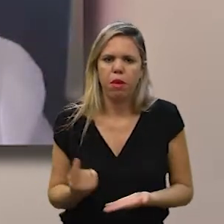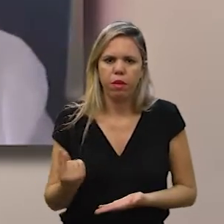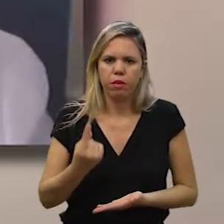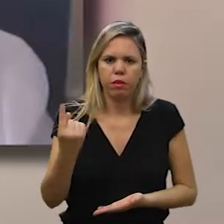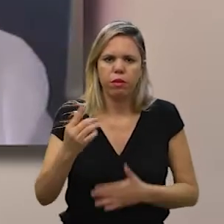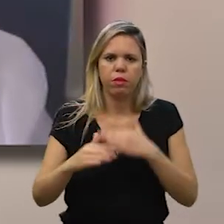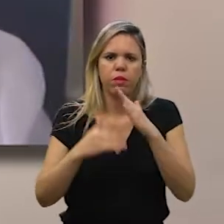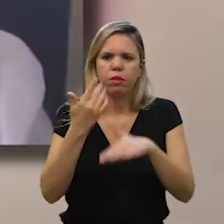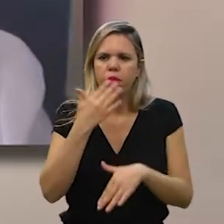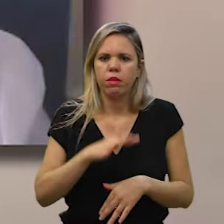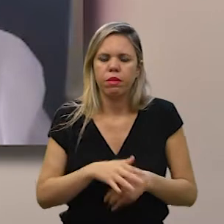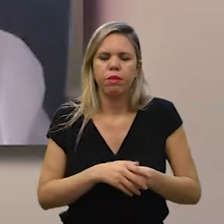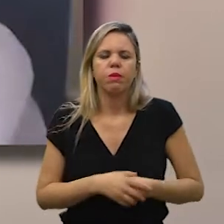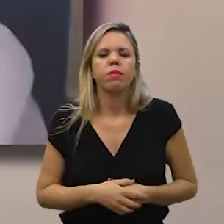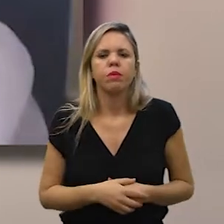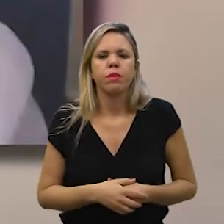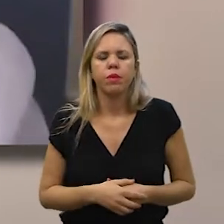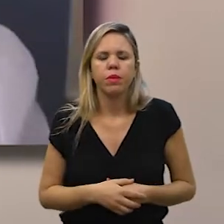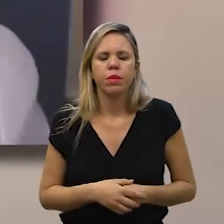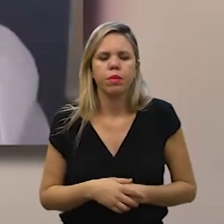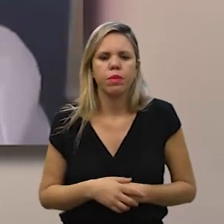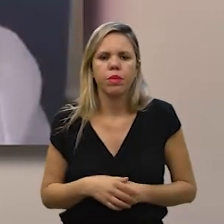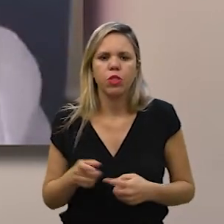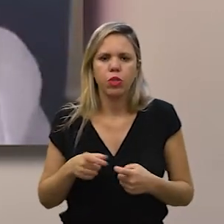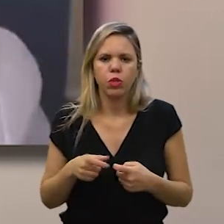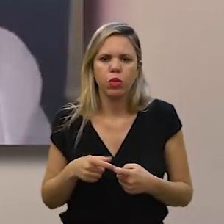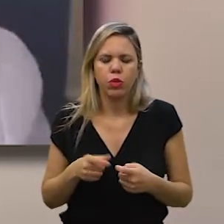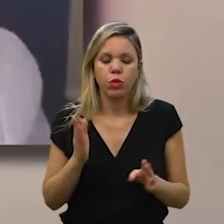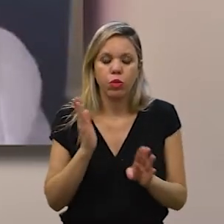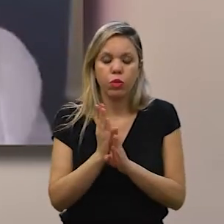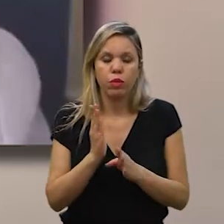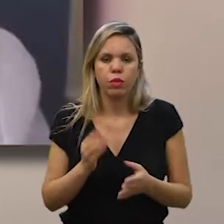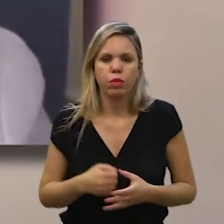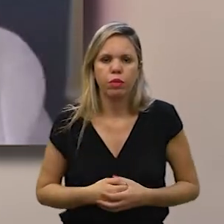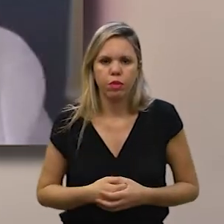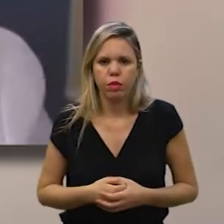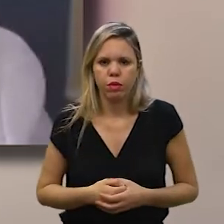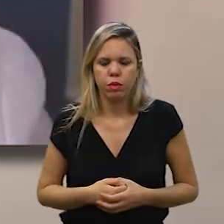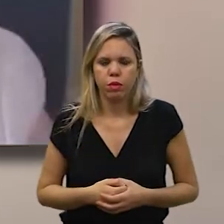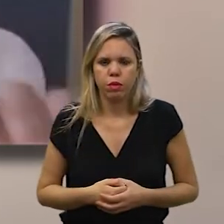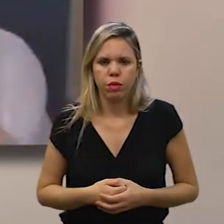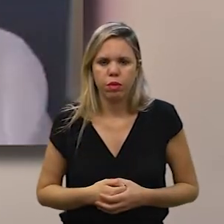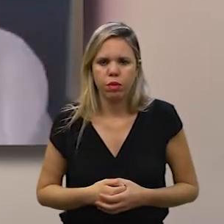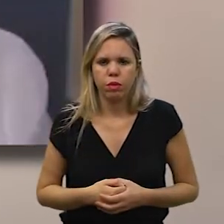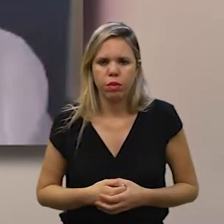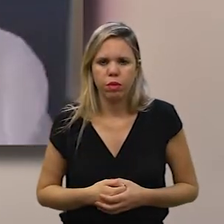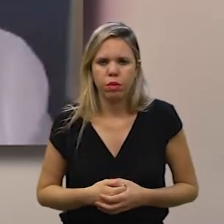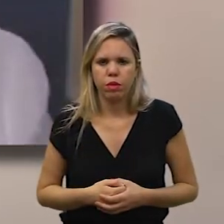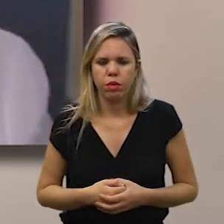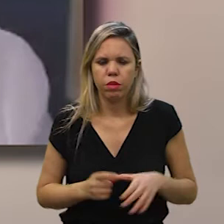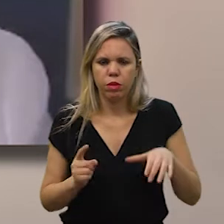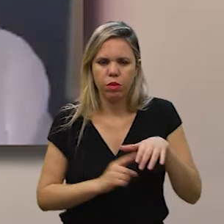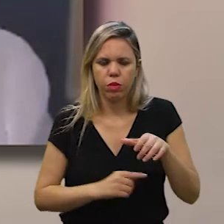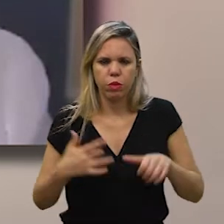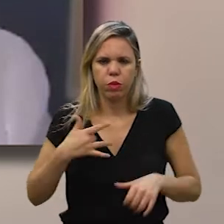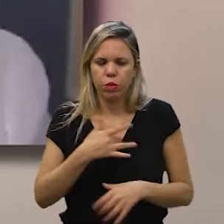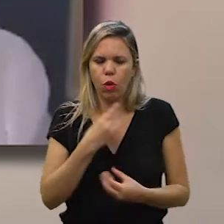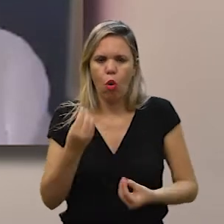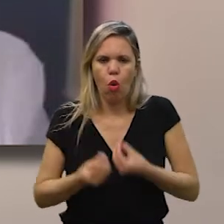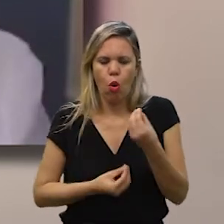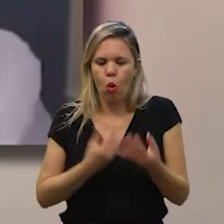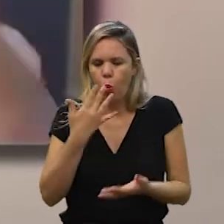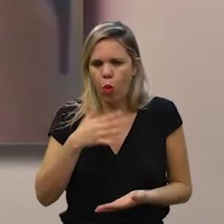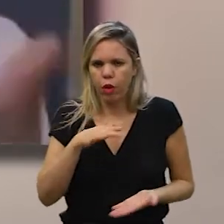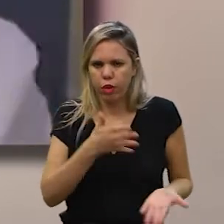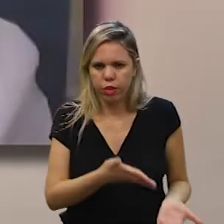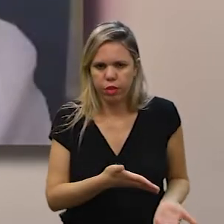como está evoluindo a criança, o pediatra mesmo detecta. E o quadro clínico, né, como que